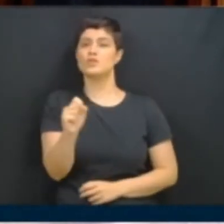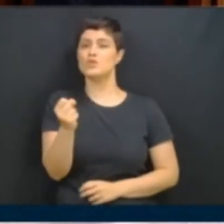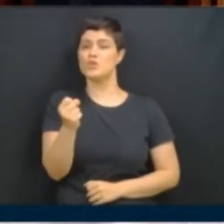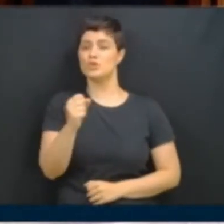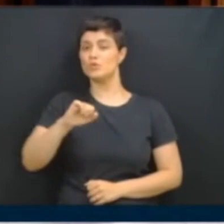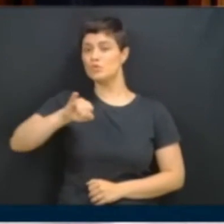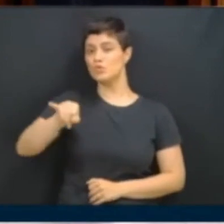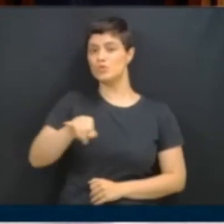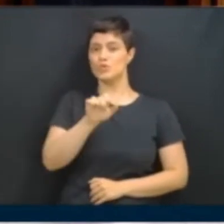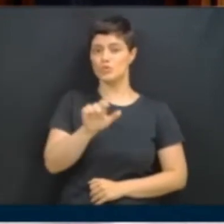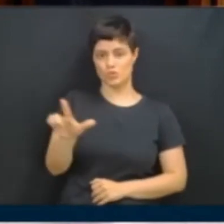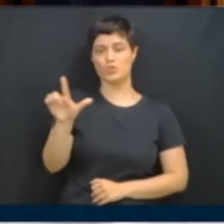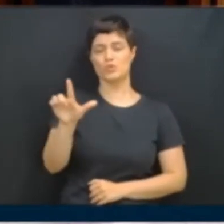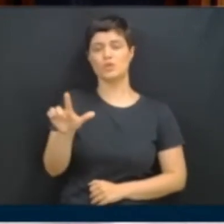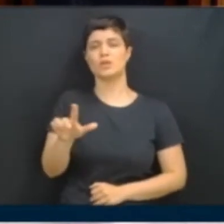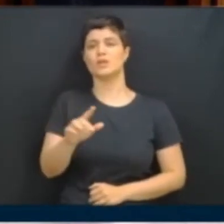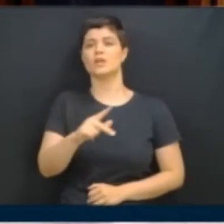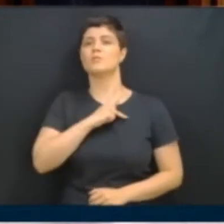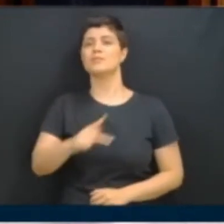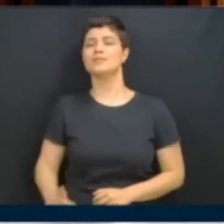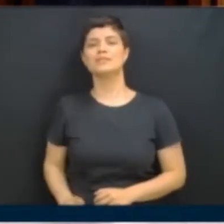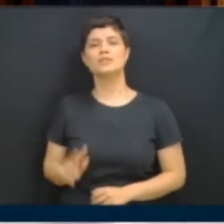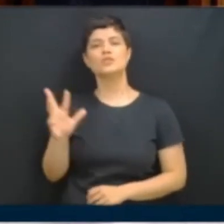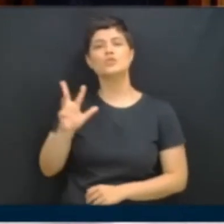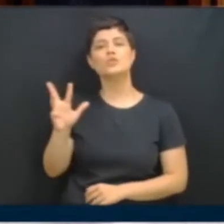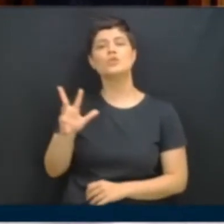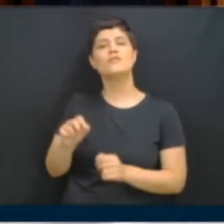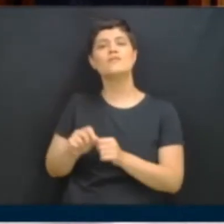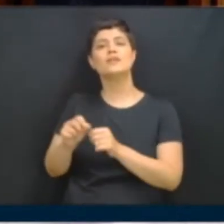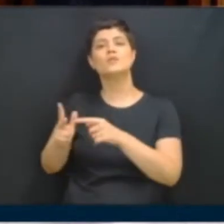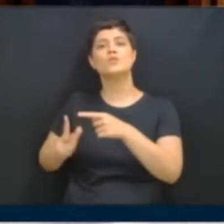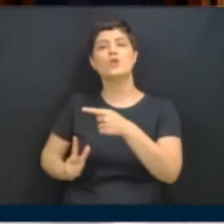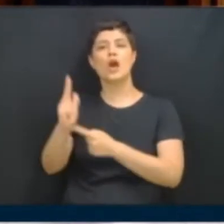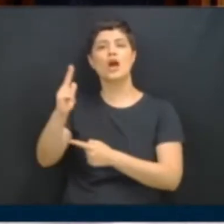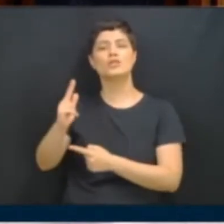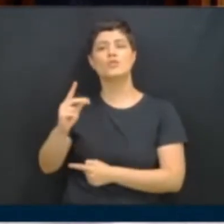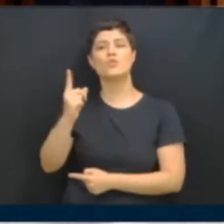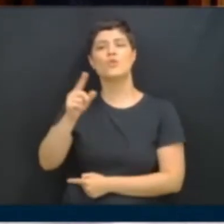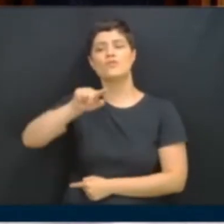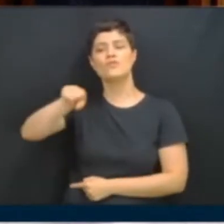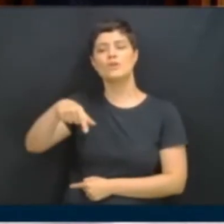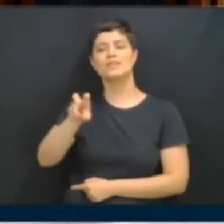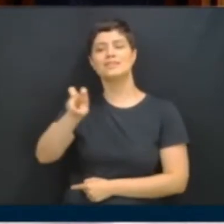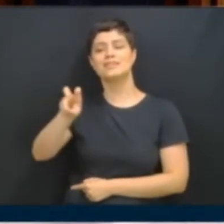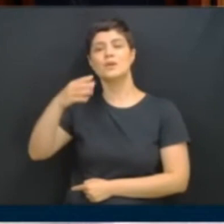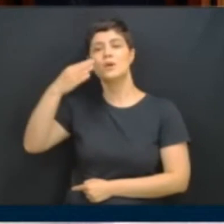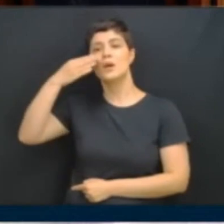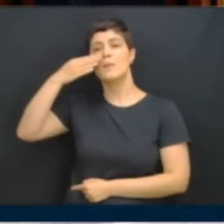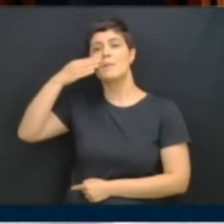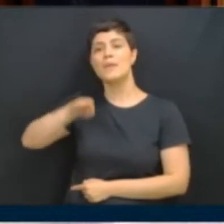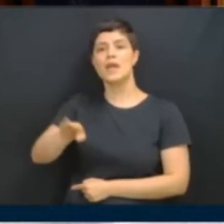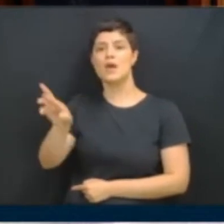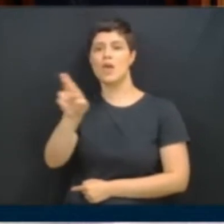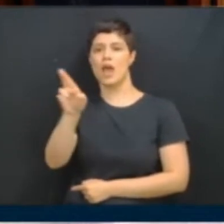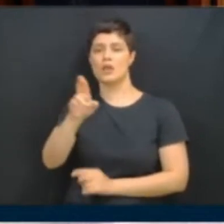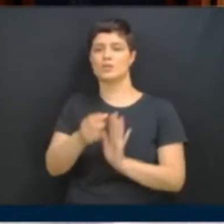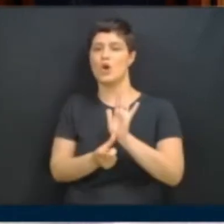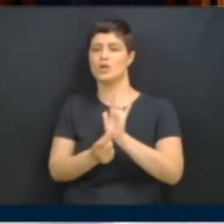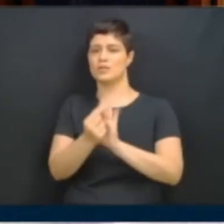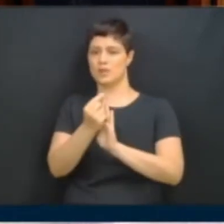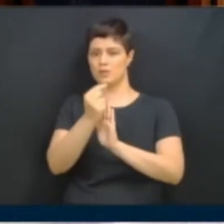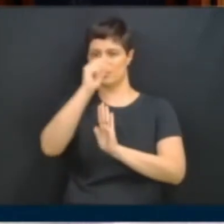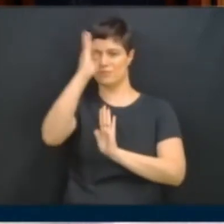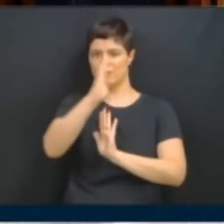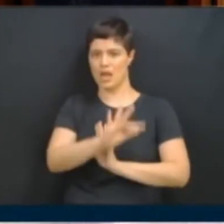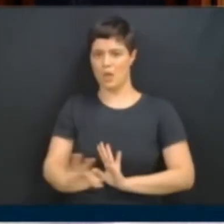o presidente Lula fez um corte de 1,5 bi no orçamento do nosso país. Corte